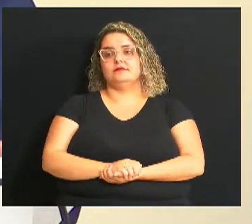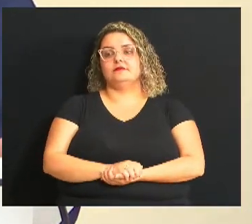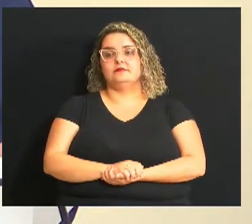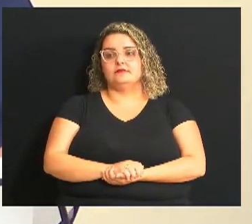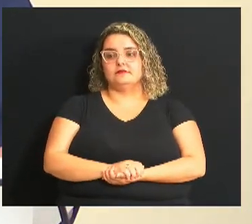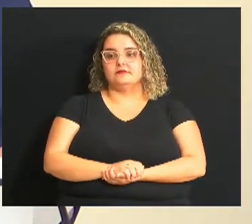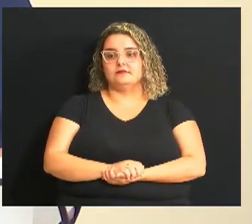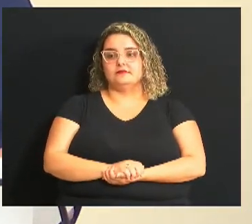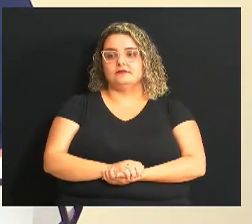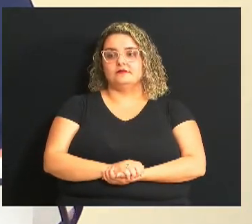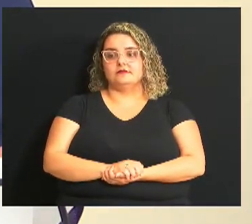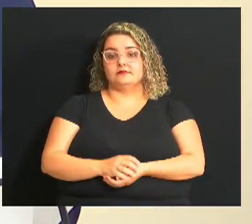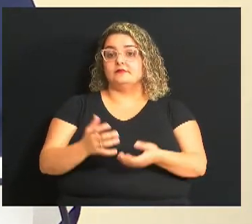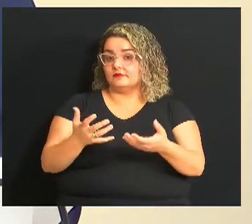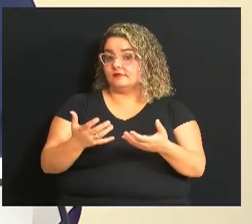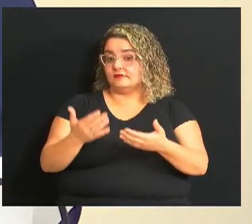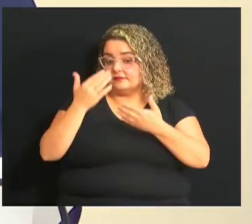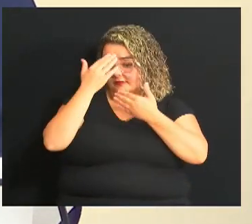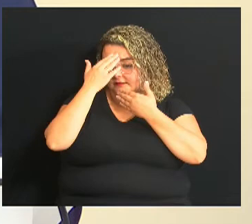Então, eu queria agradecer